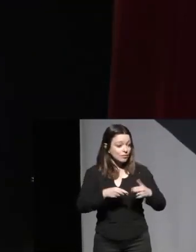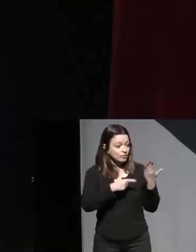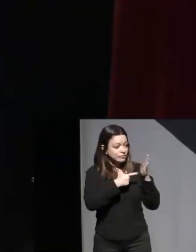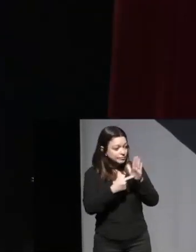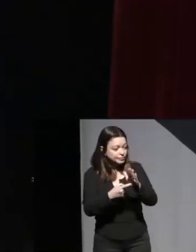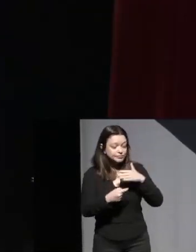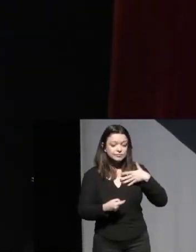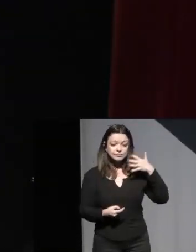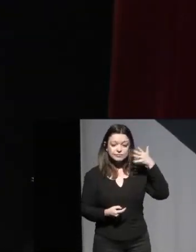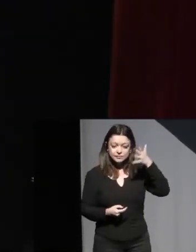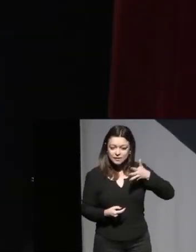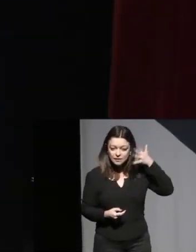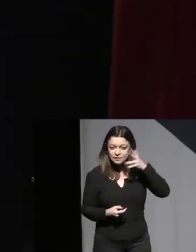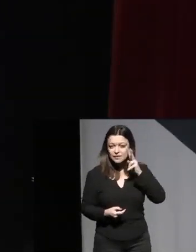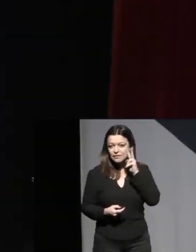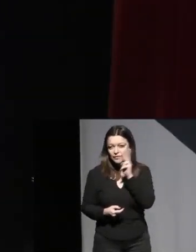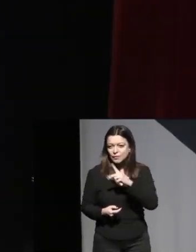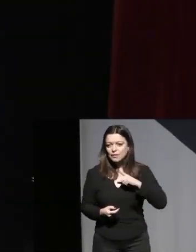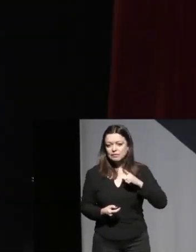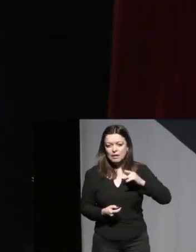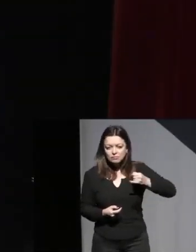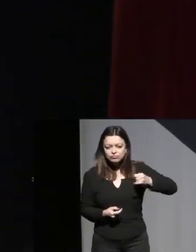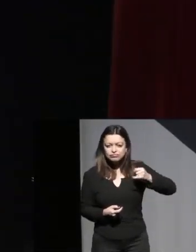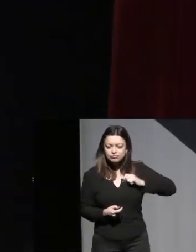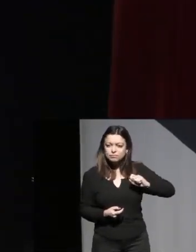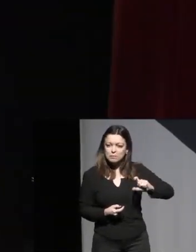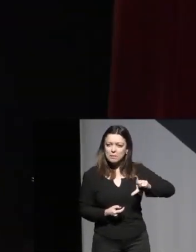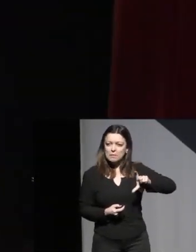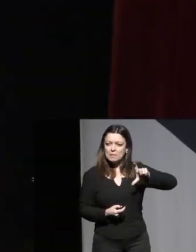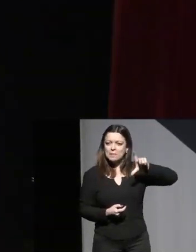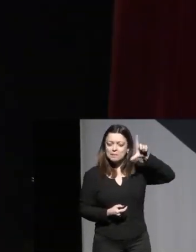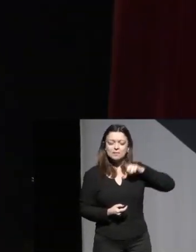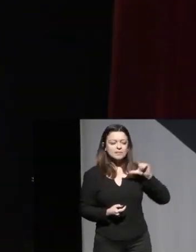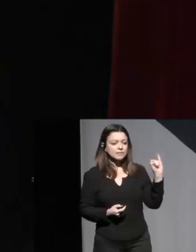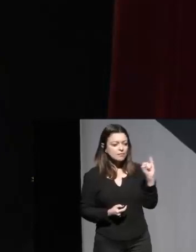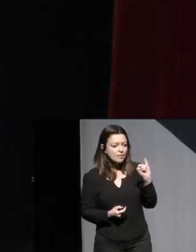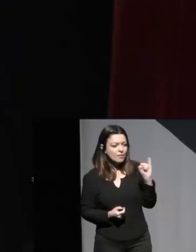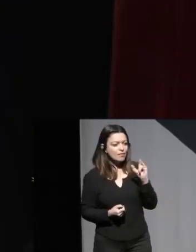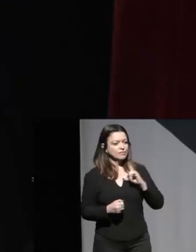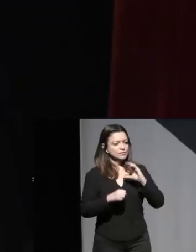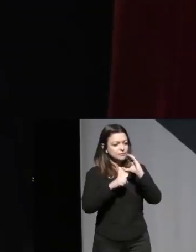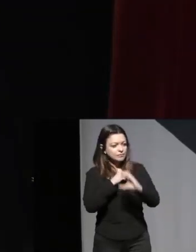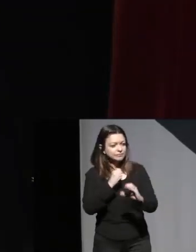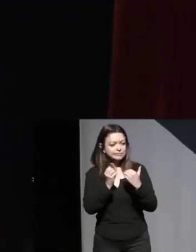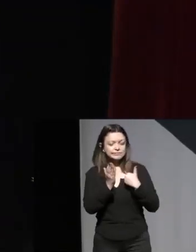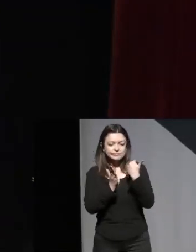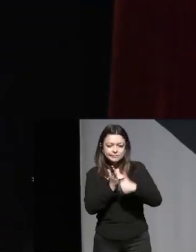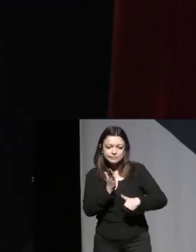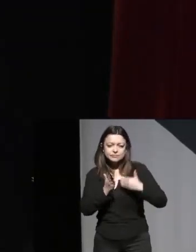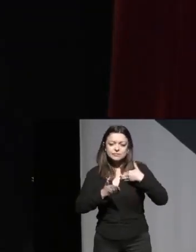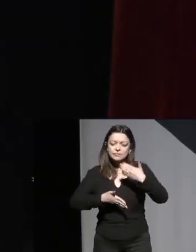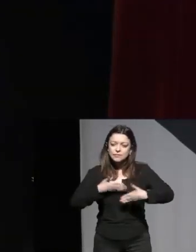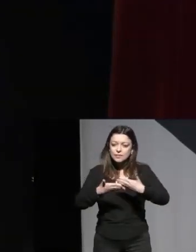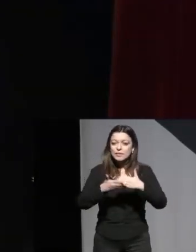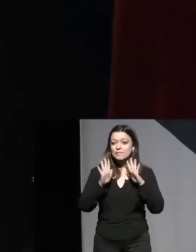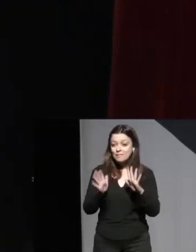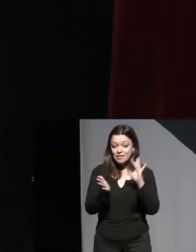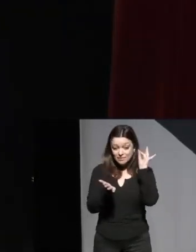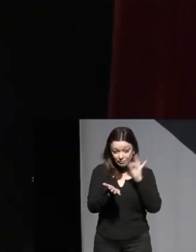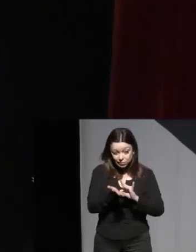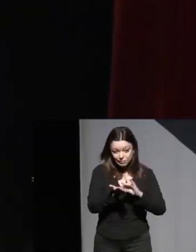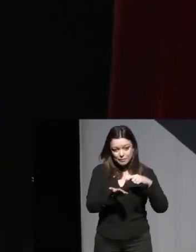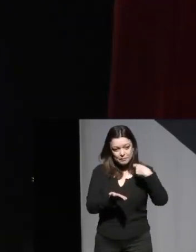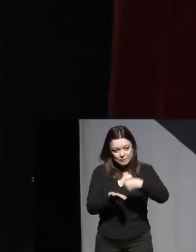de aumento, né? De elevar impostos, contribuições, né? E o fato é que se tem utilizado essa ferramenta